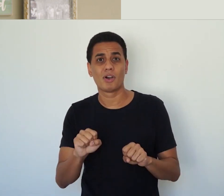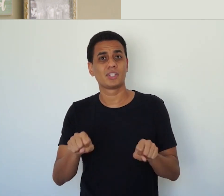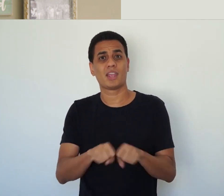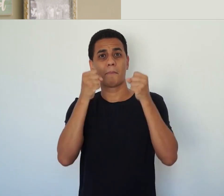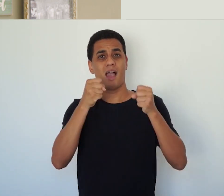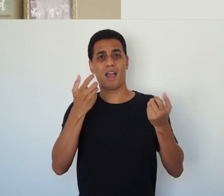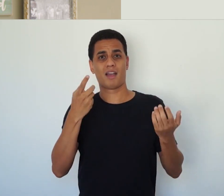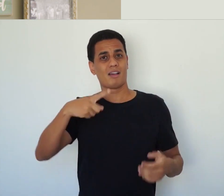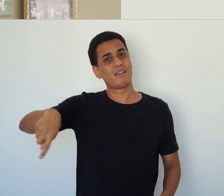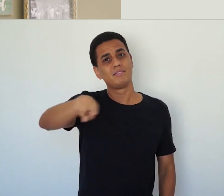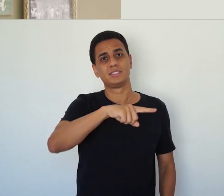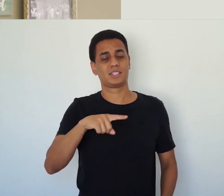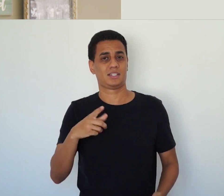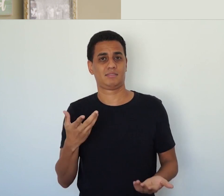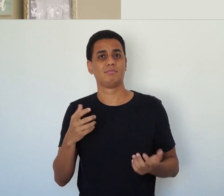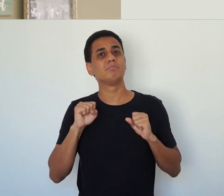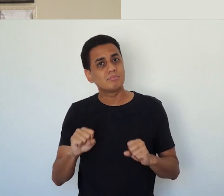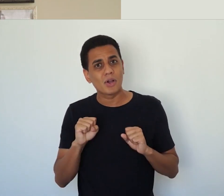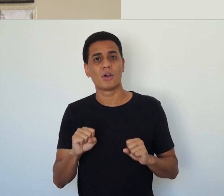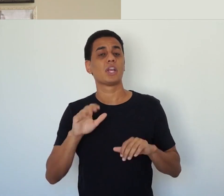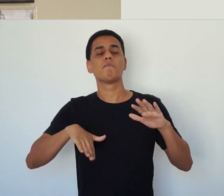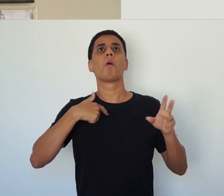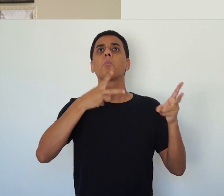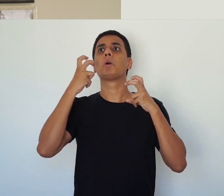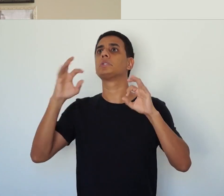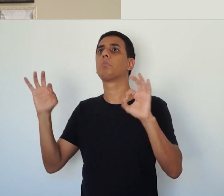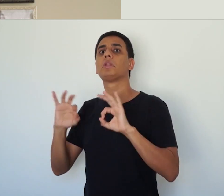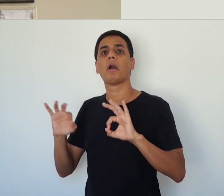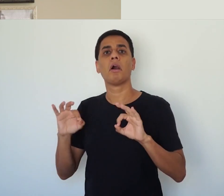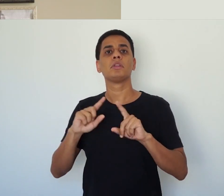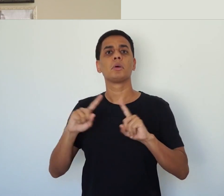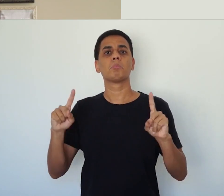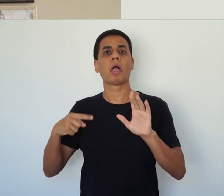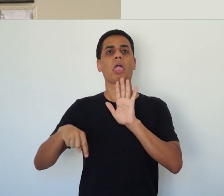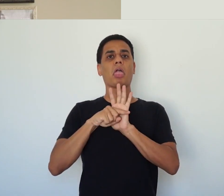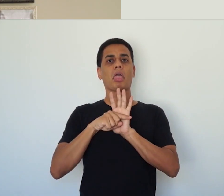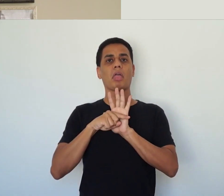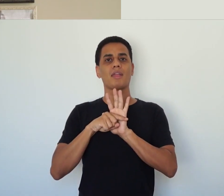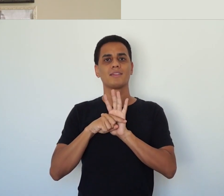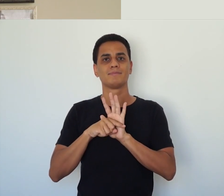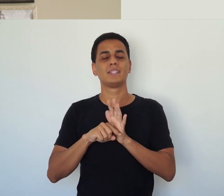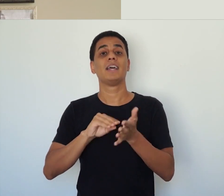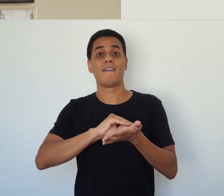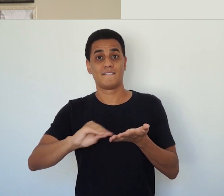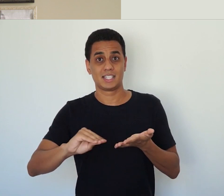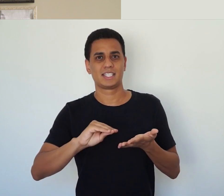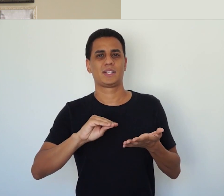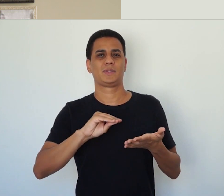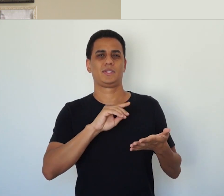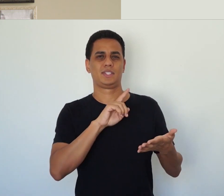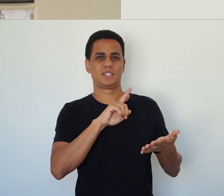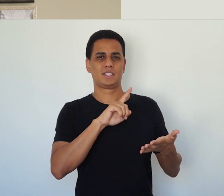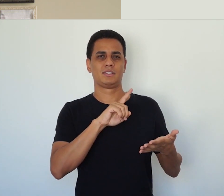tão destruidor para nós sem nós percebermos, sem nós notarmos, porque isso aconteceu com o profeta Elias. Então olha lá, o versículo